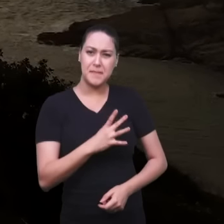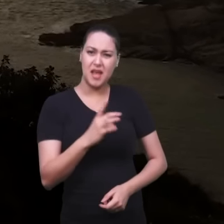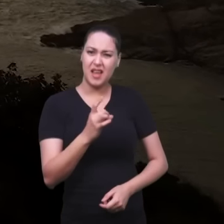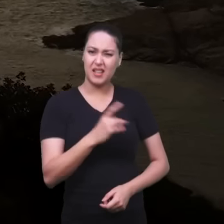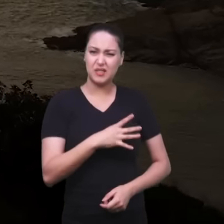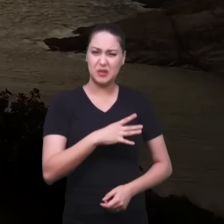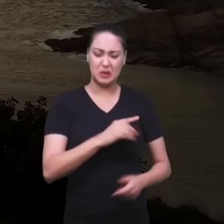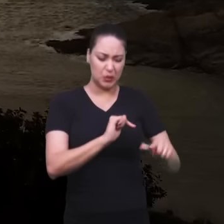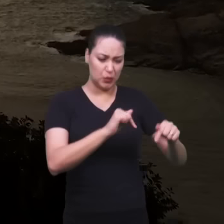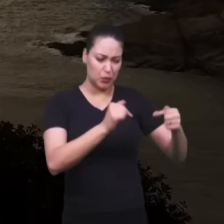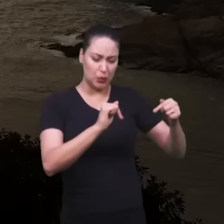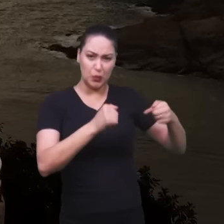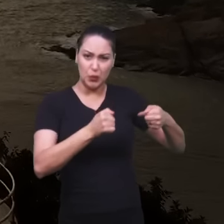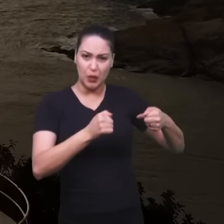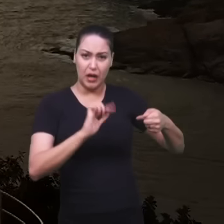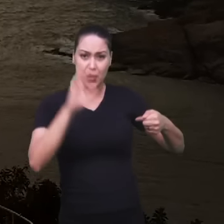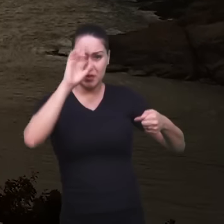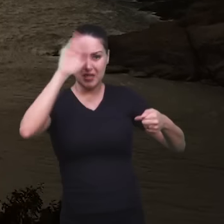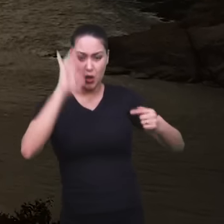É Meu Salvador